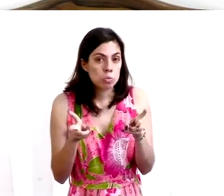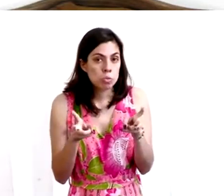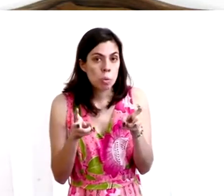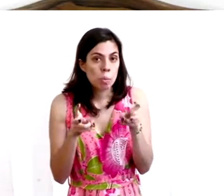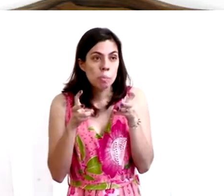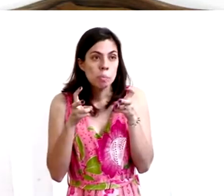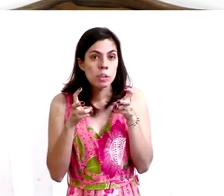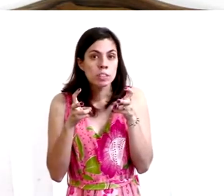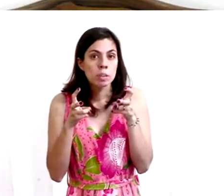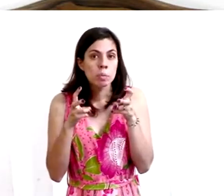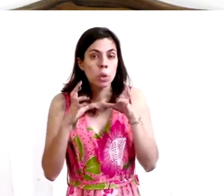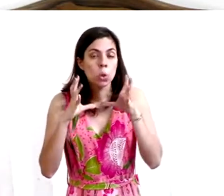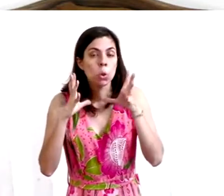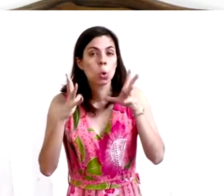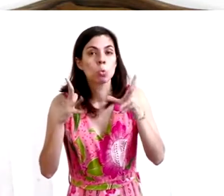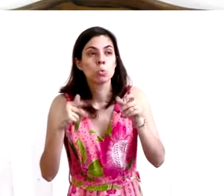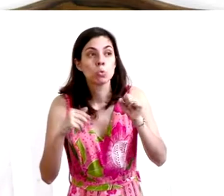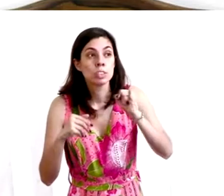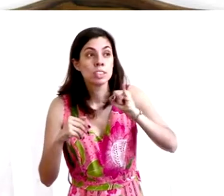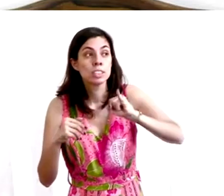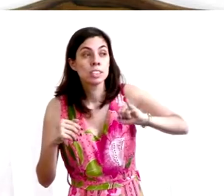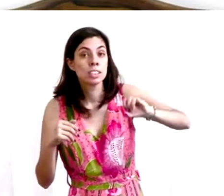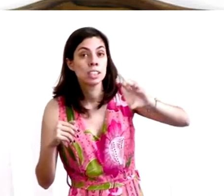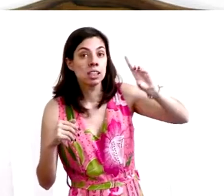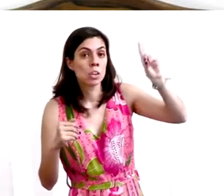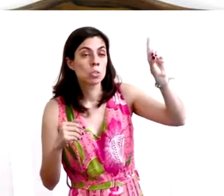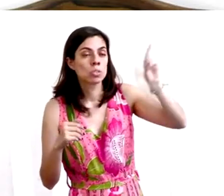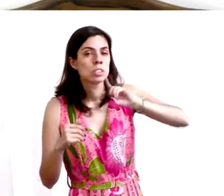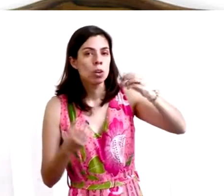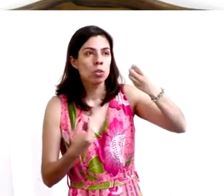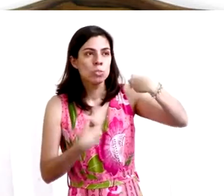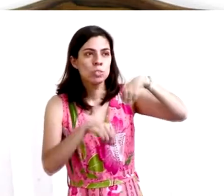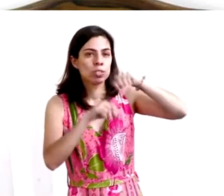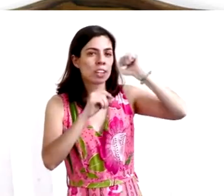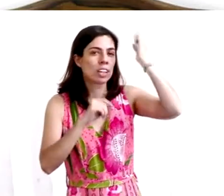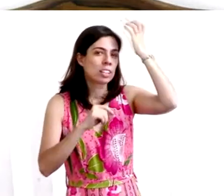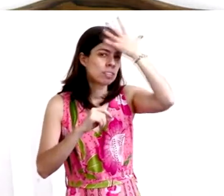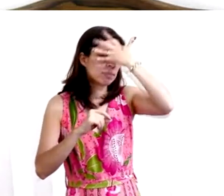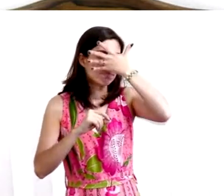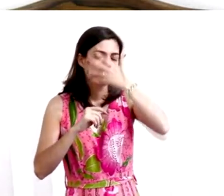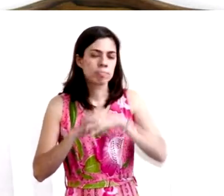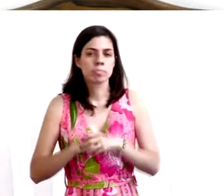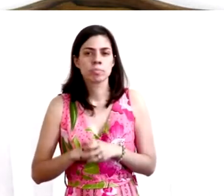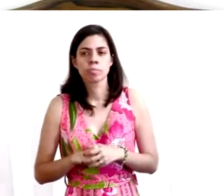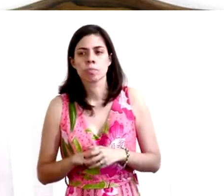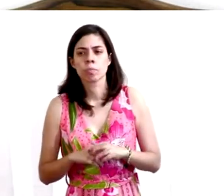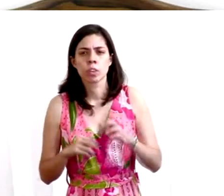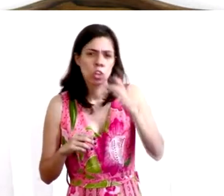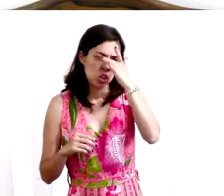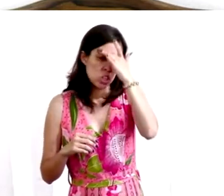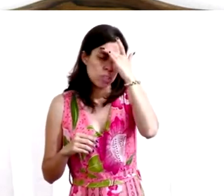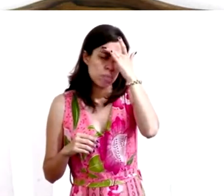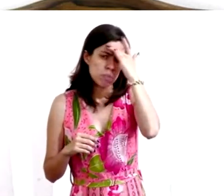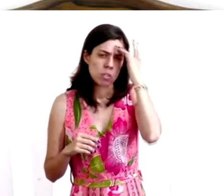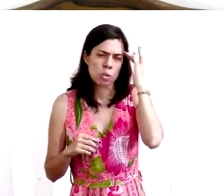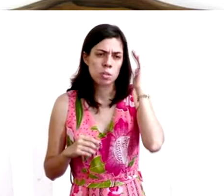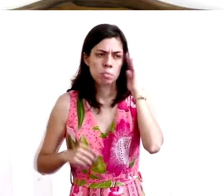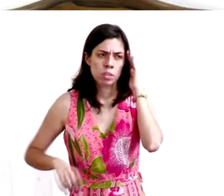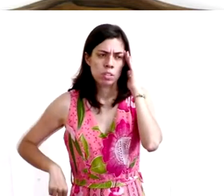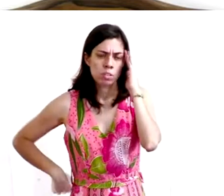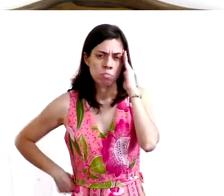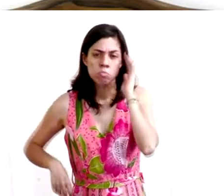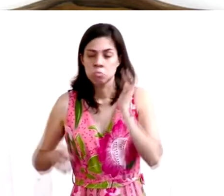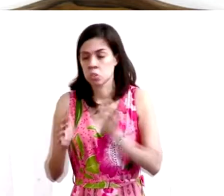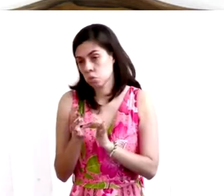Maria, que ele foi um ser humano que viveu na terra e que tem ideais muito